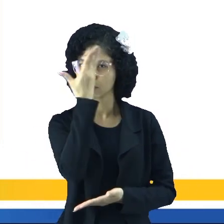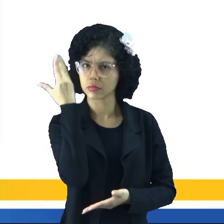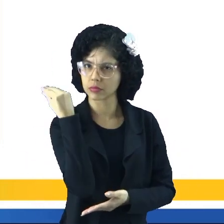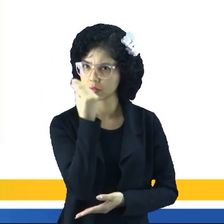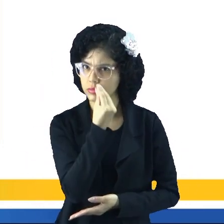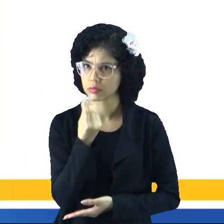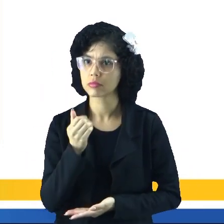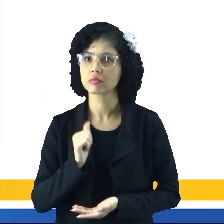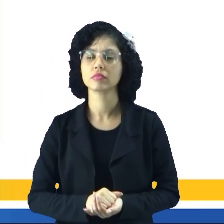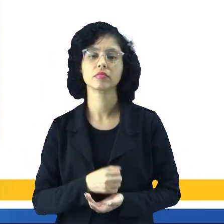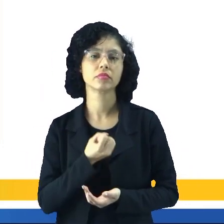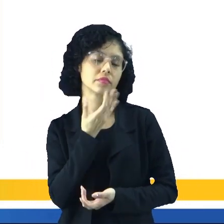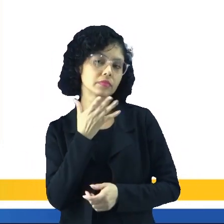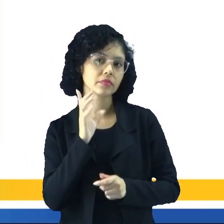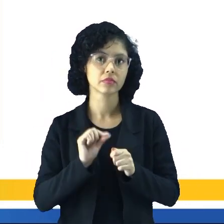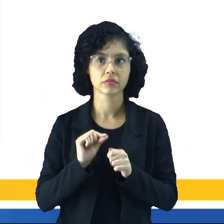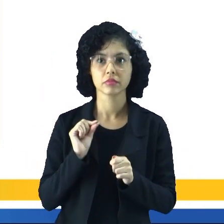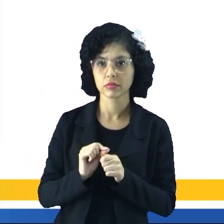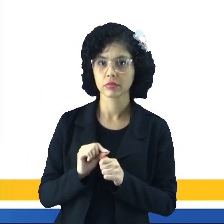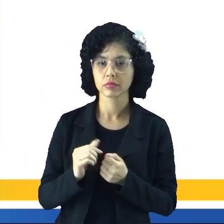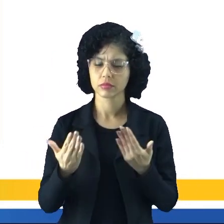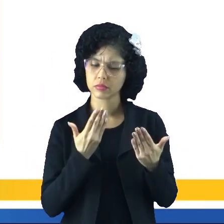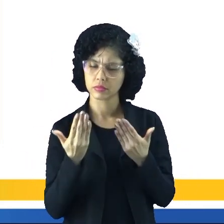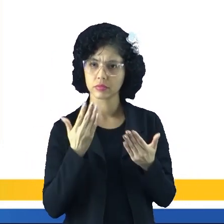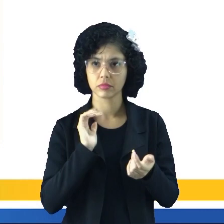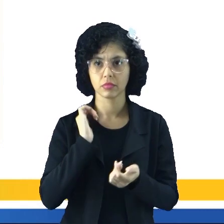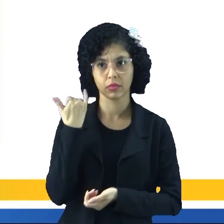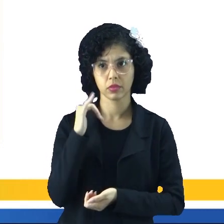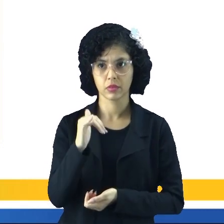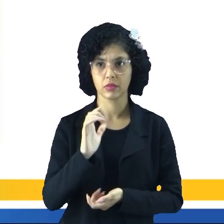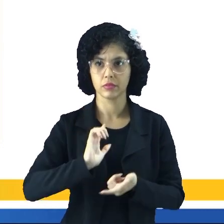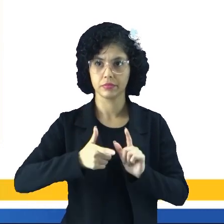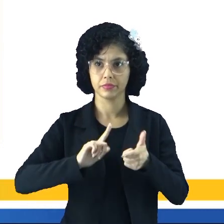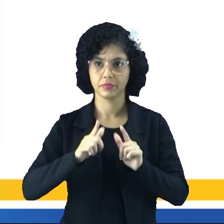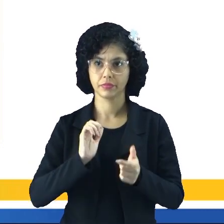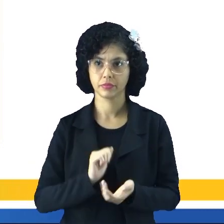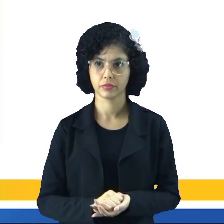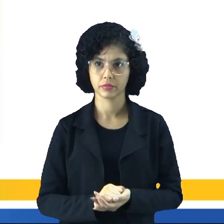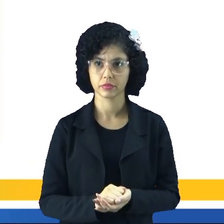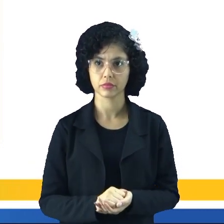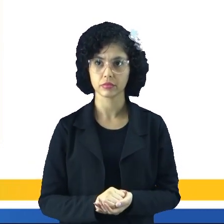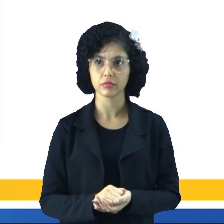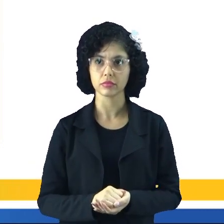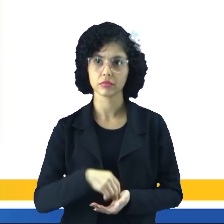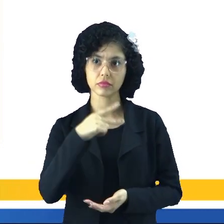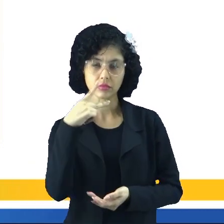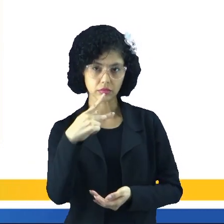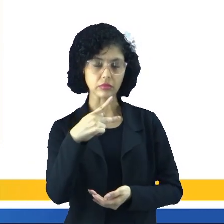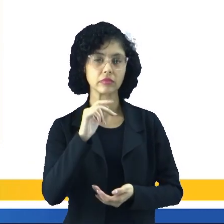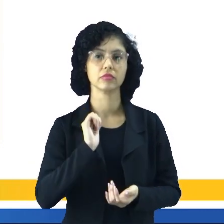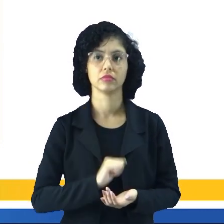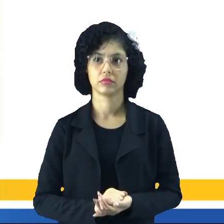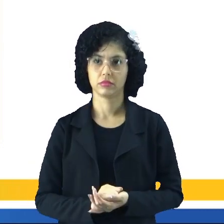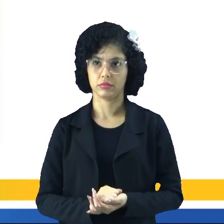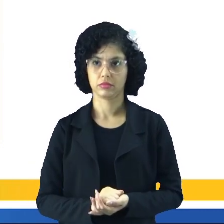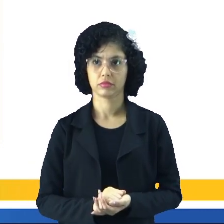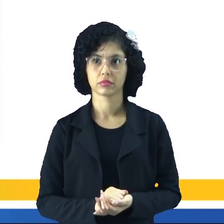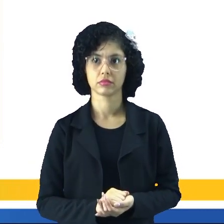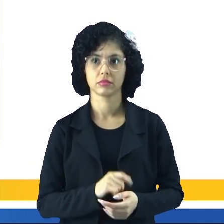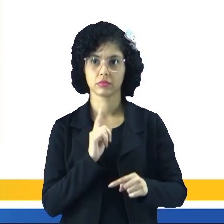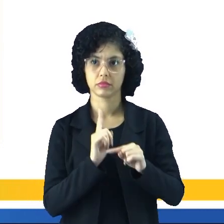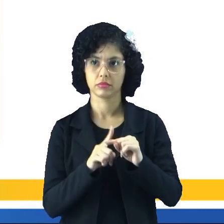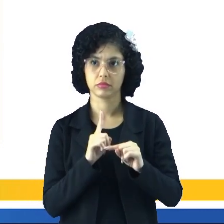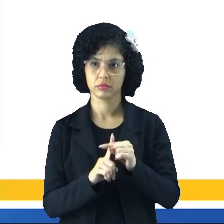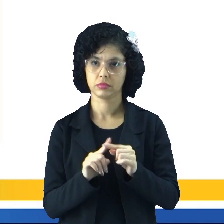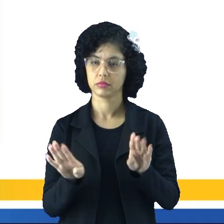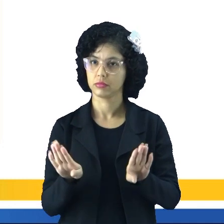esquecer isso aí, pessoal, é bom a gente fazer aqui uma associação de letras, Próton começa com a letra P, e a palavra